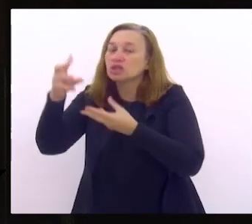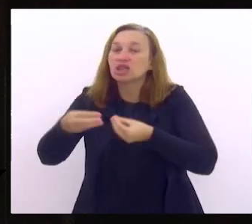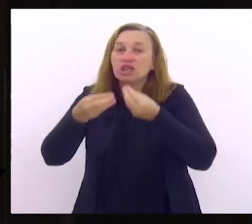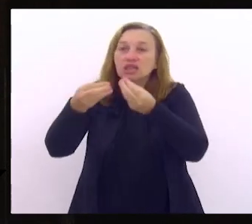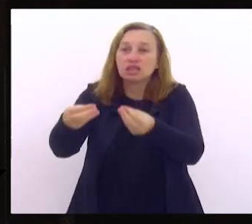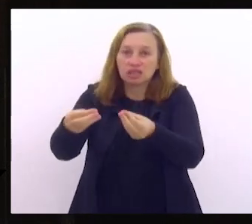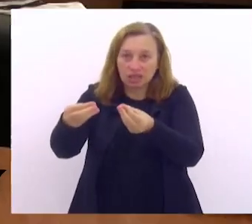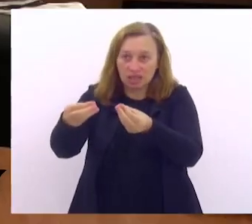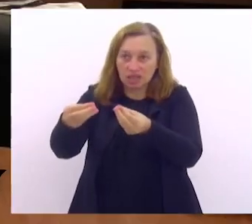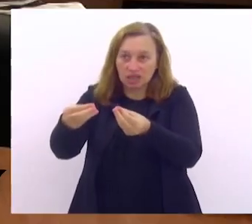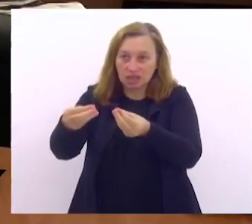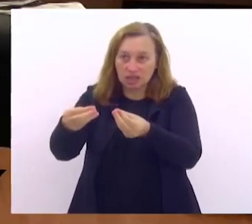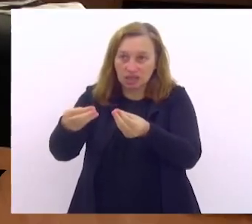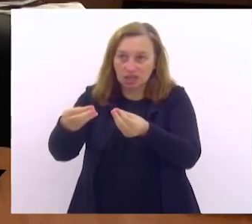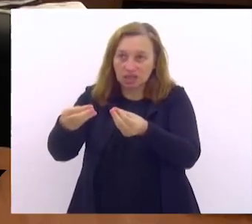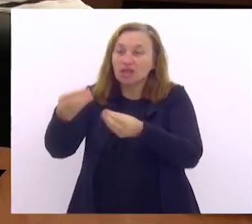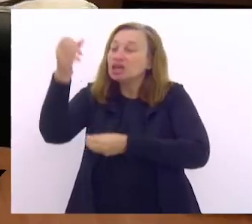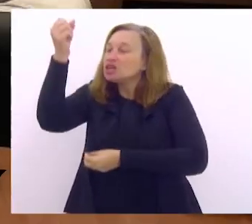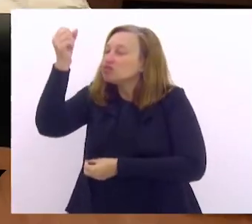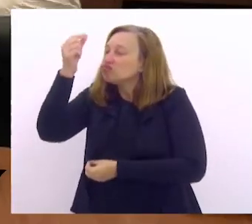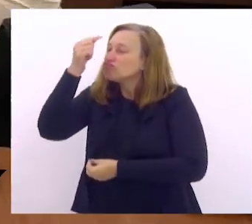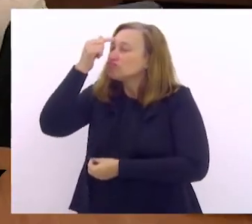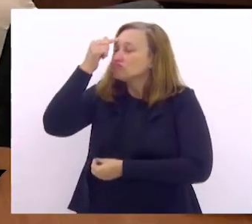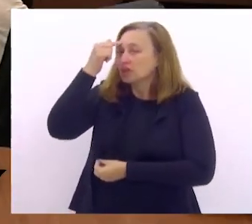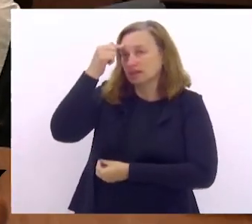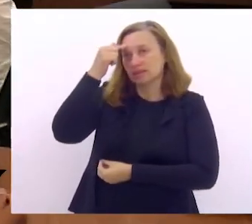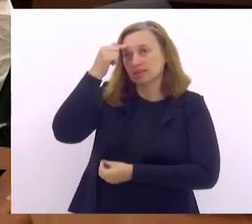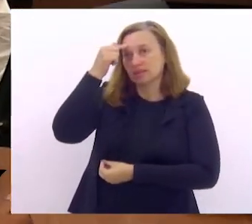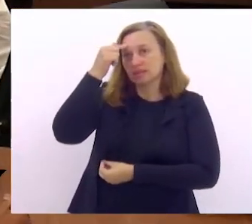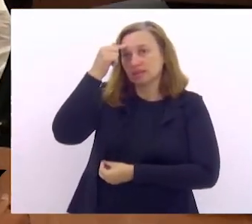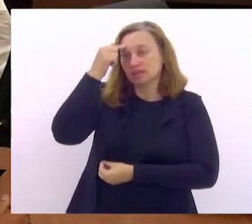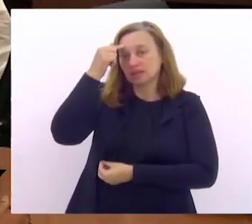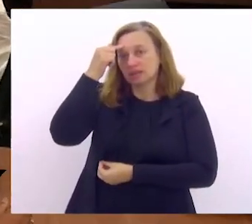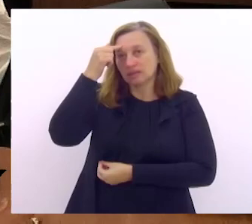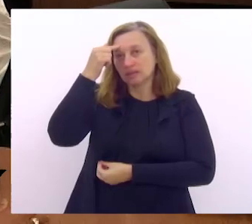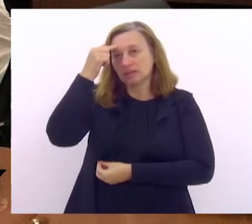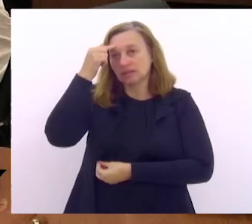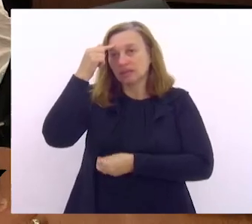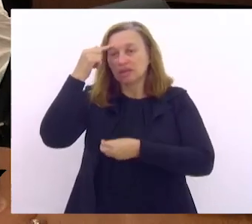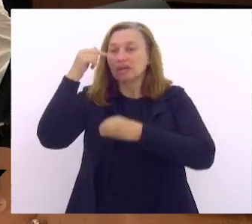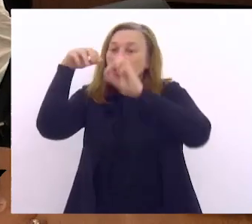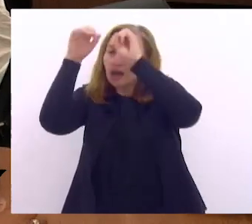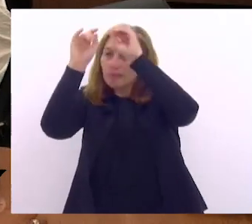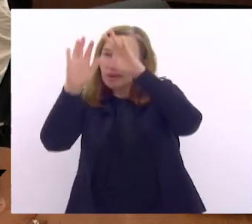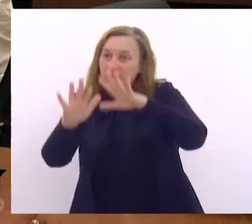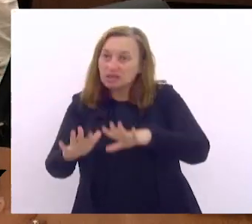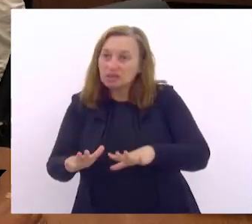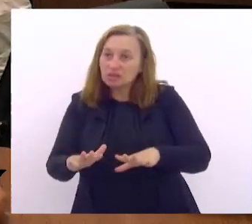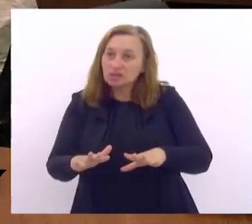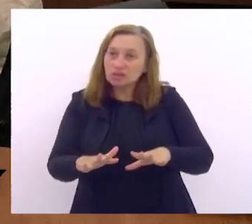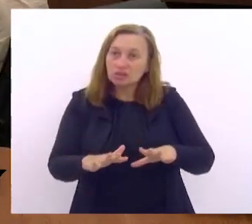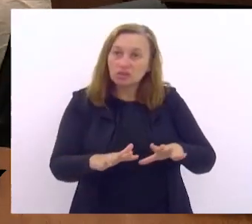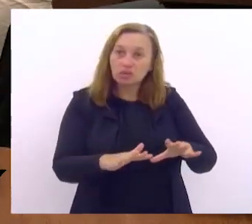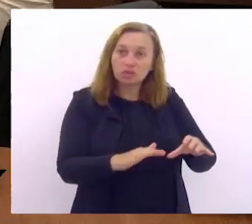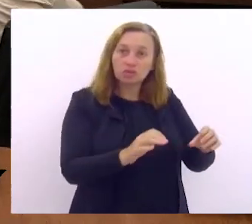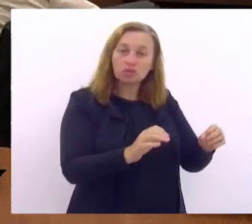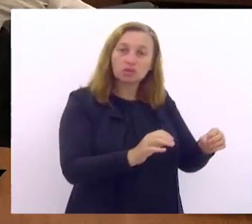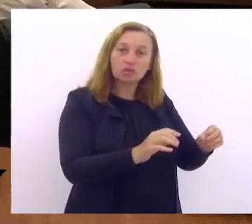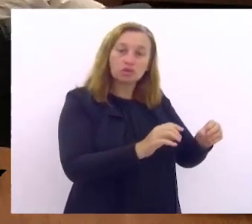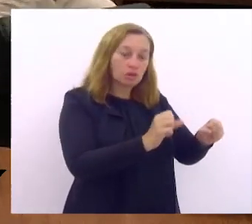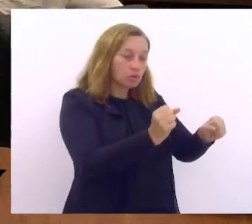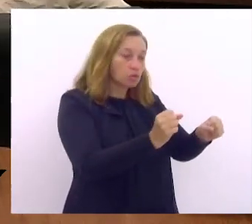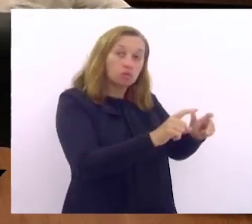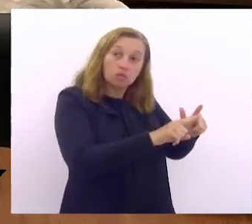intuição, inspiração, para que esse elan na reconstrução do nosso estádio sagrado, Célio de